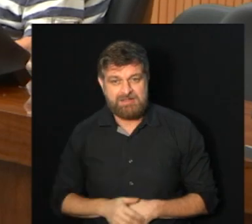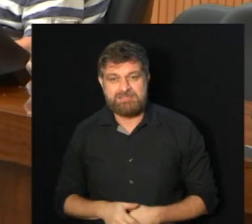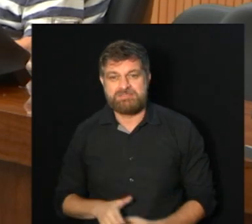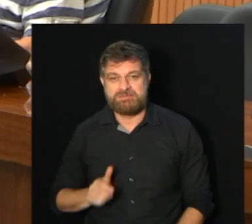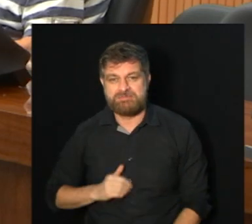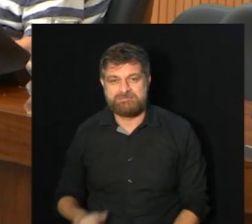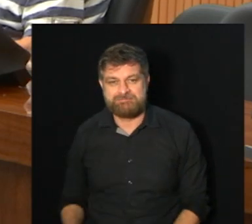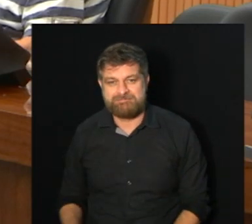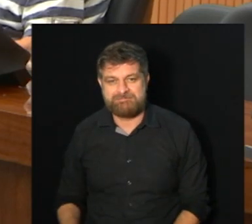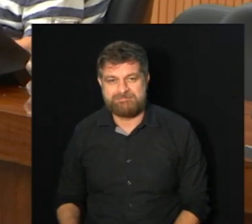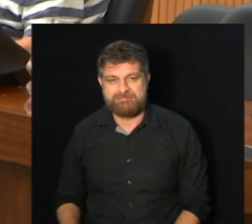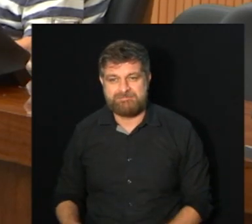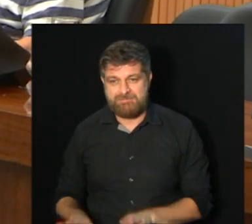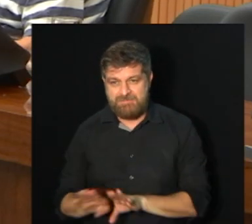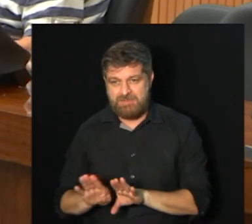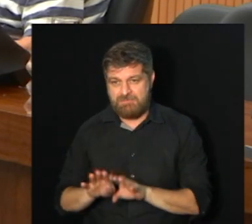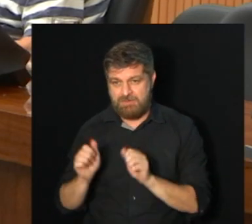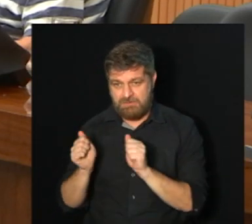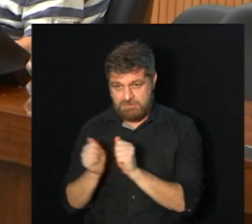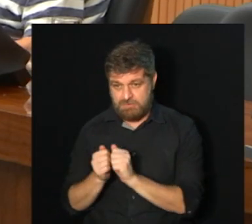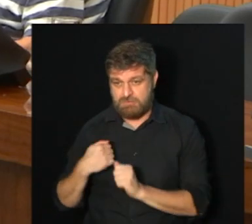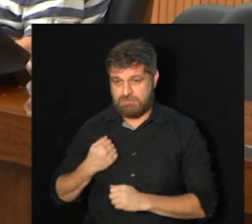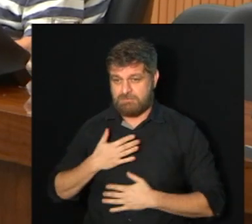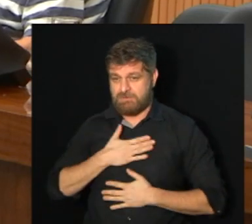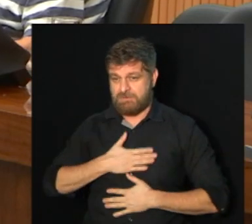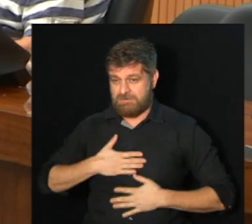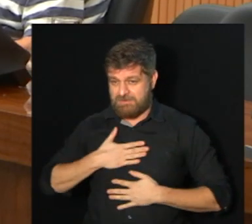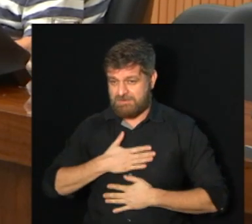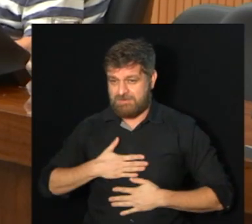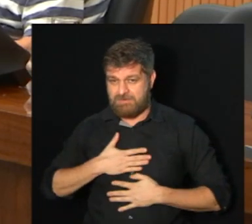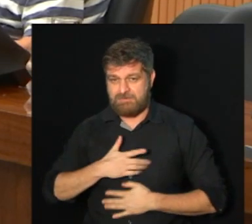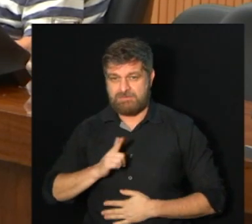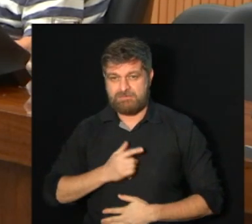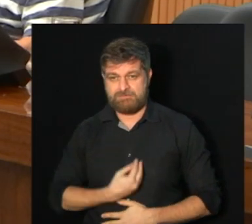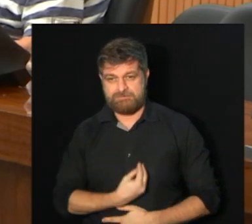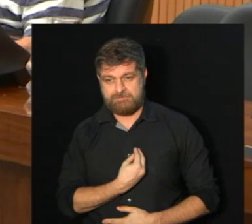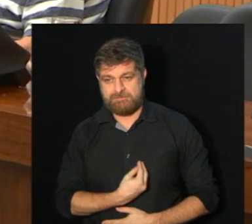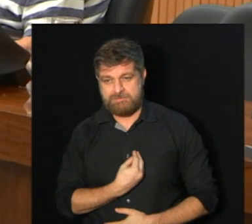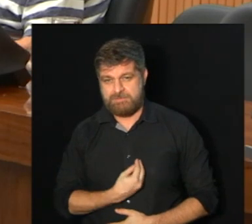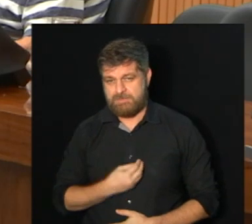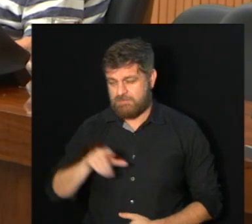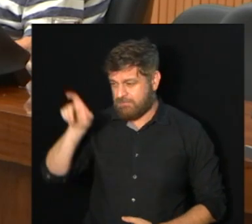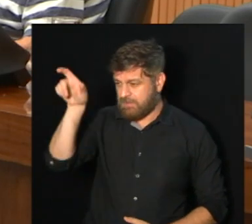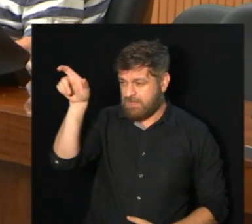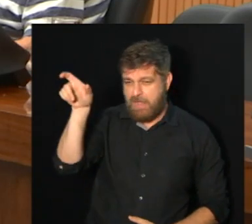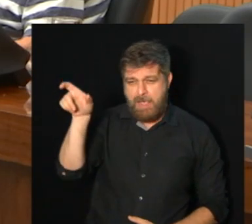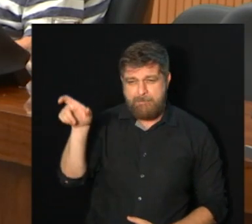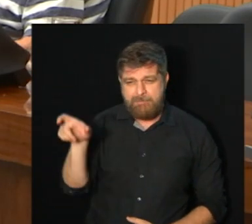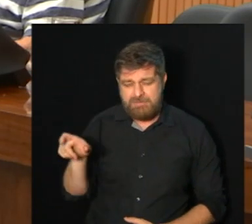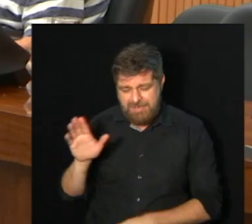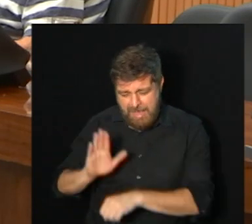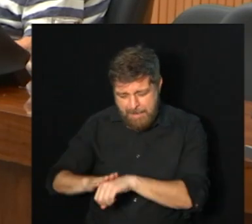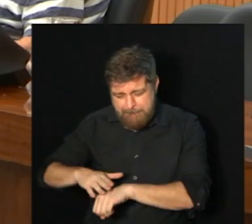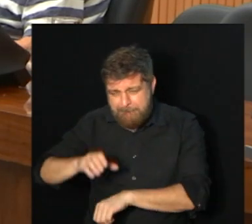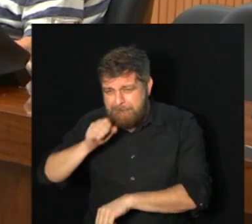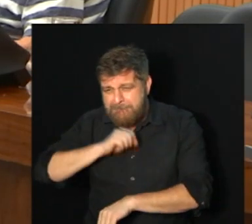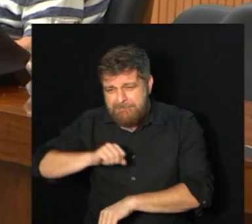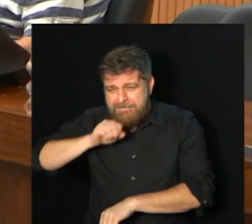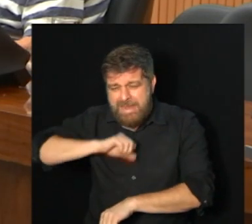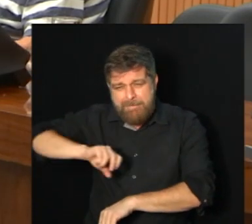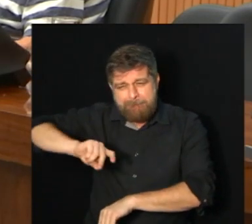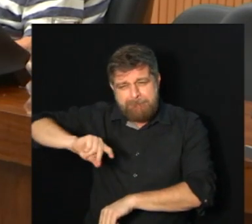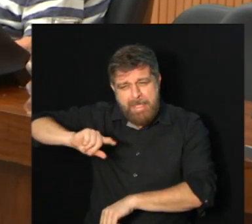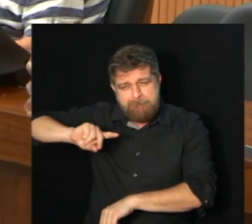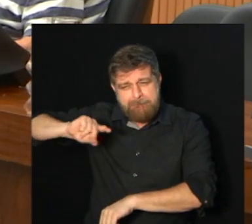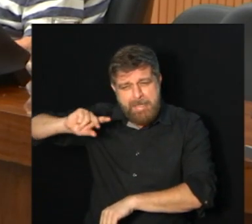Rego. E também conosco, para nossa alegria, está aquele que é o mais antigo radioamador